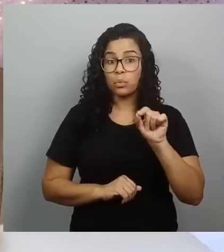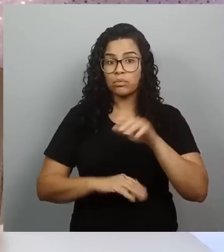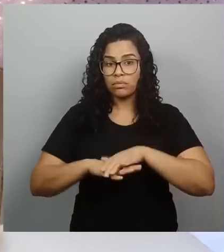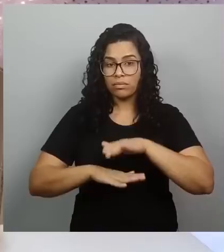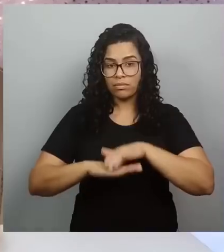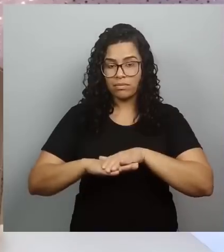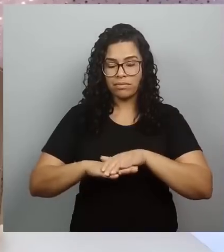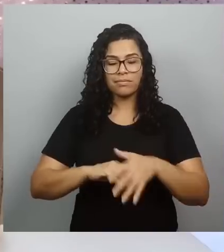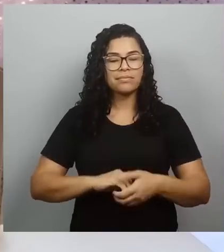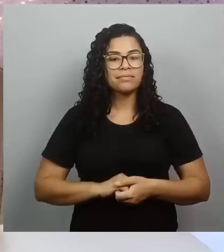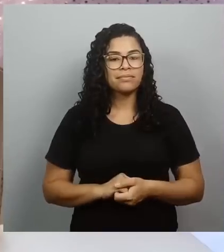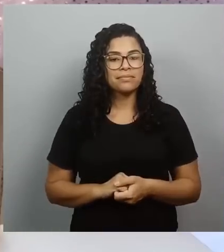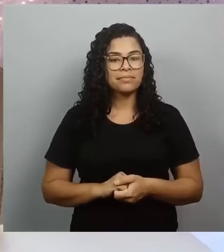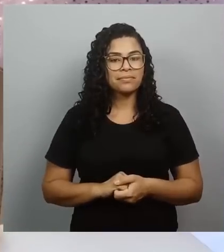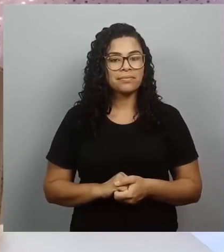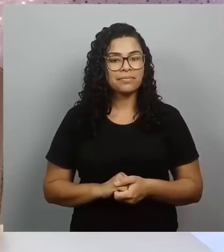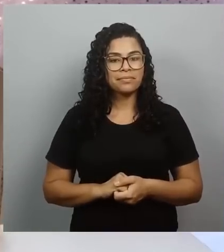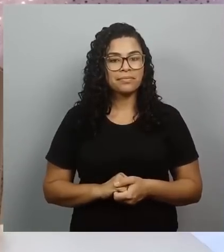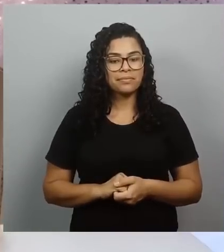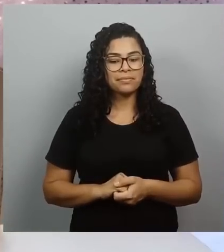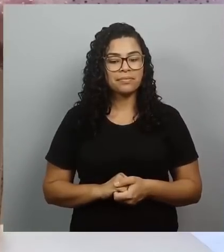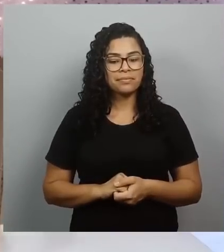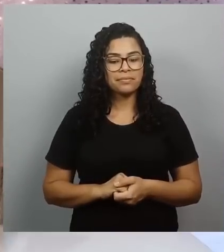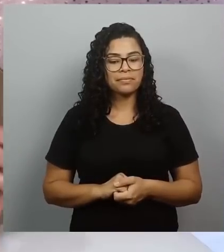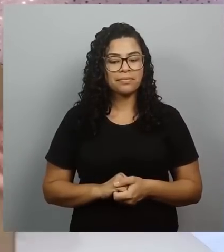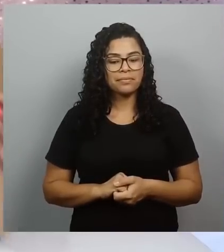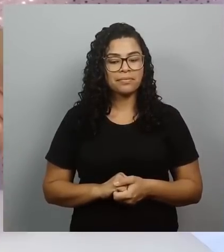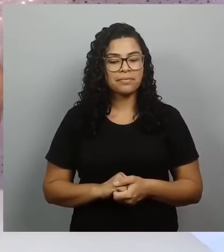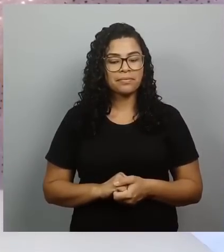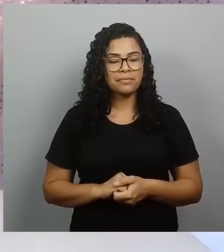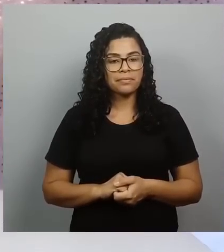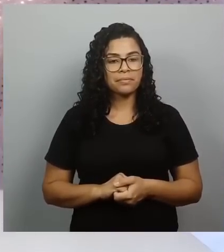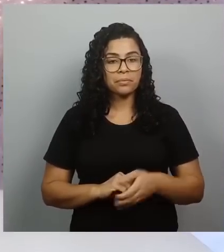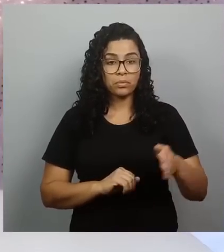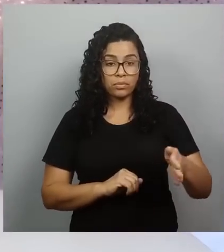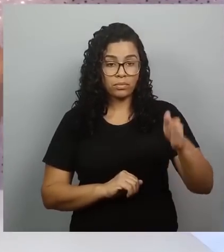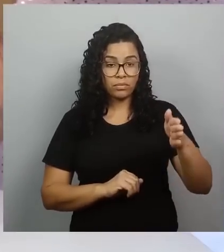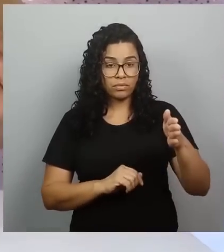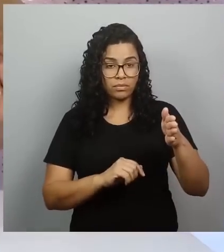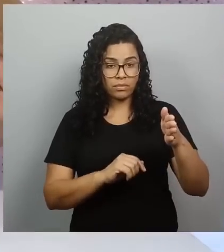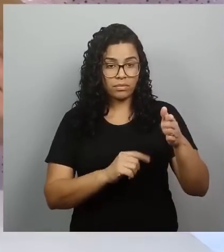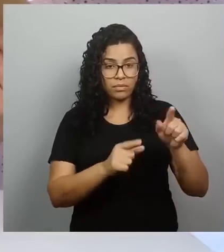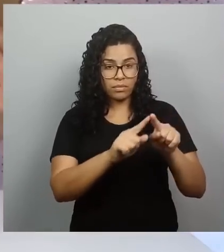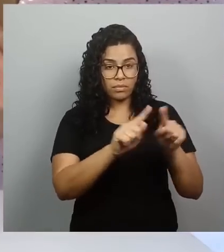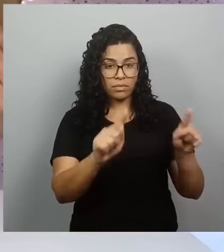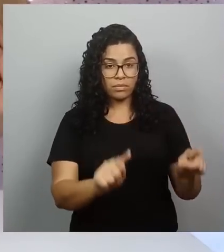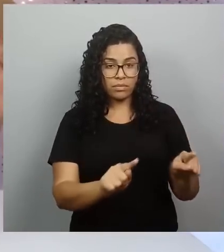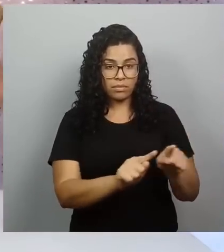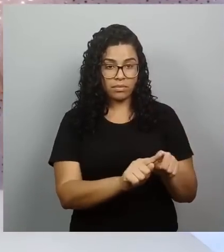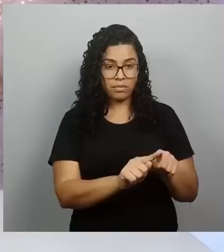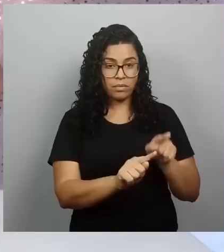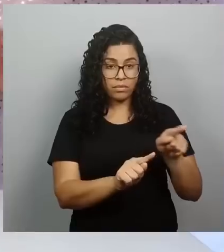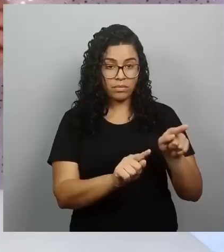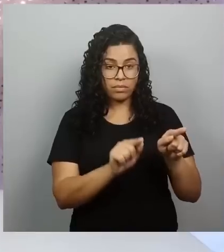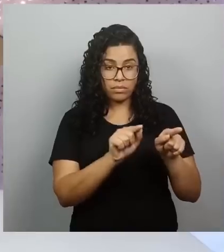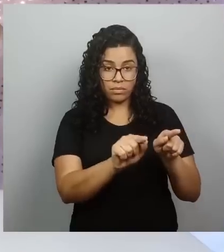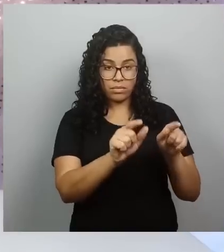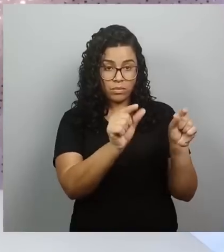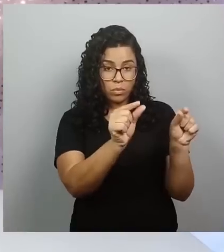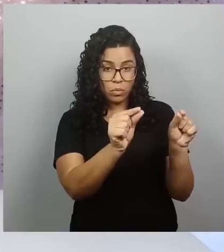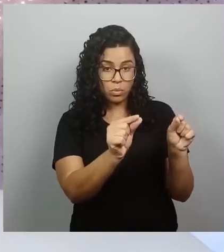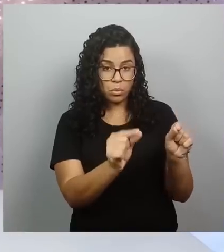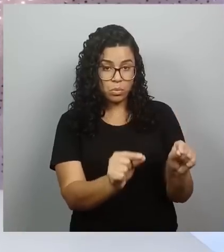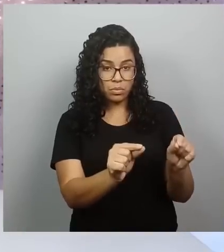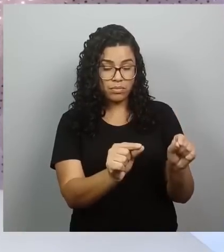aqui? Um pedaço para encaixar e um vazado para se unir.